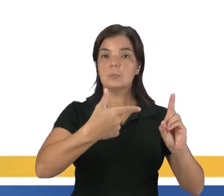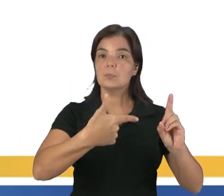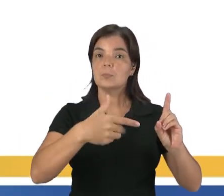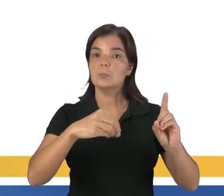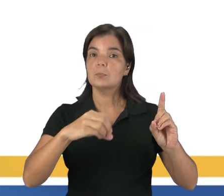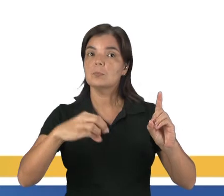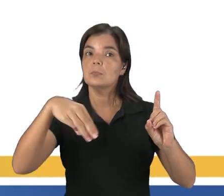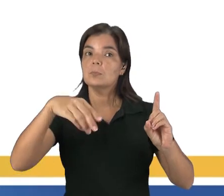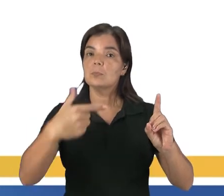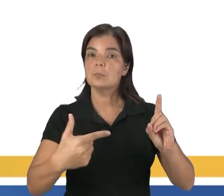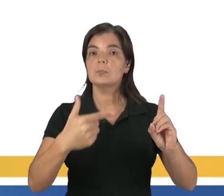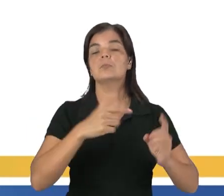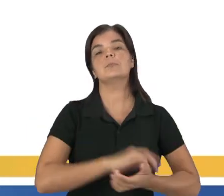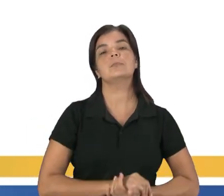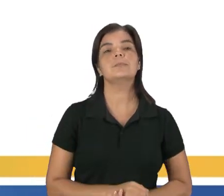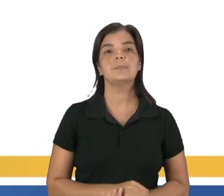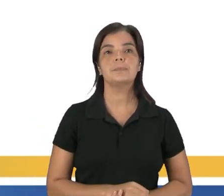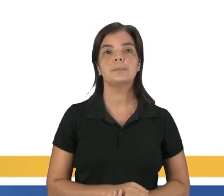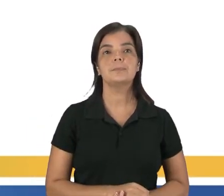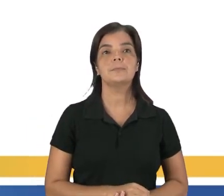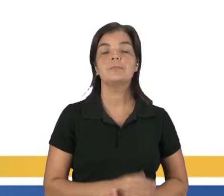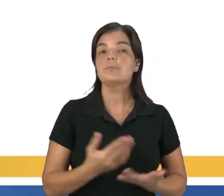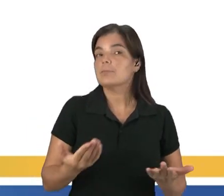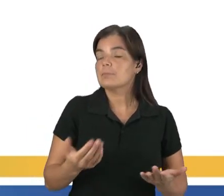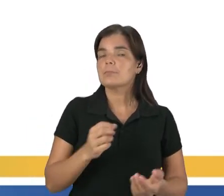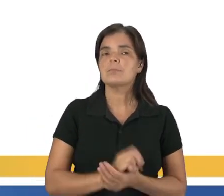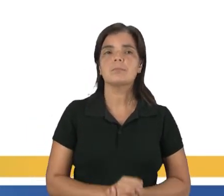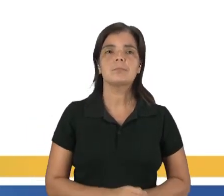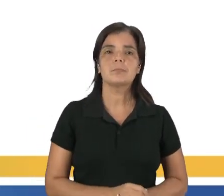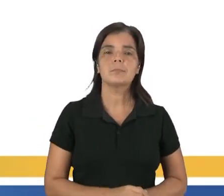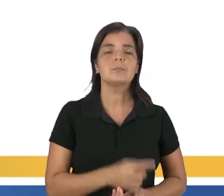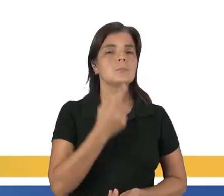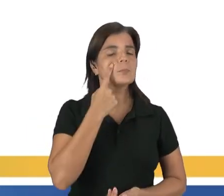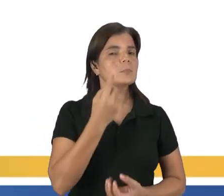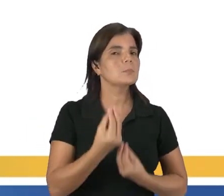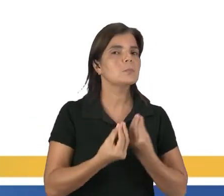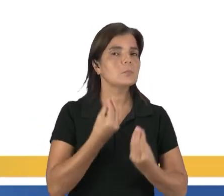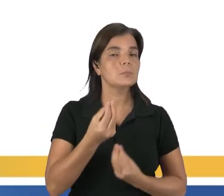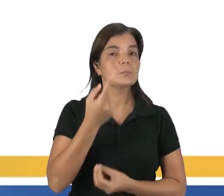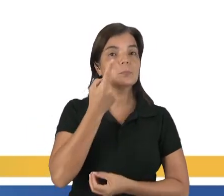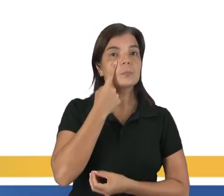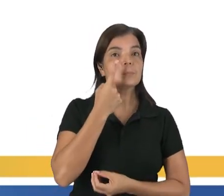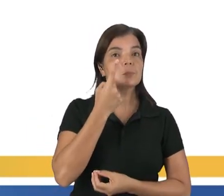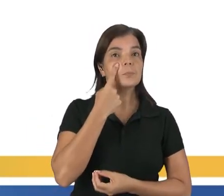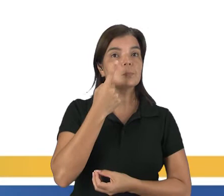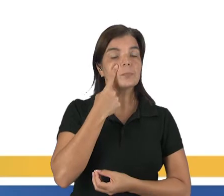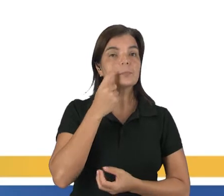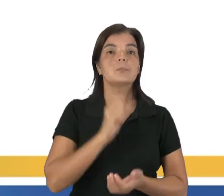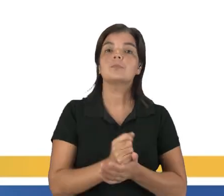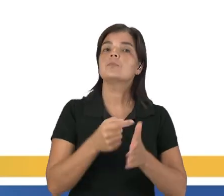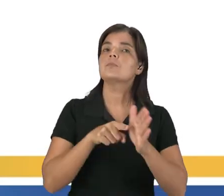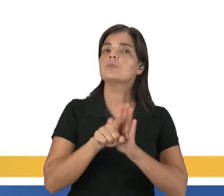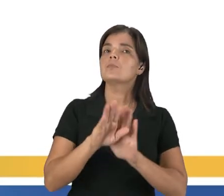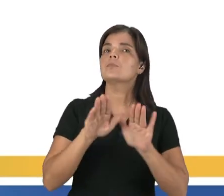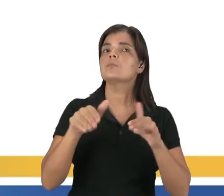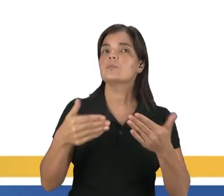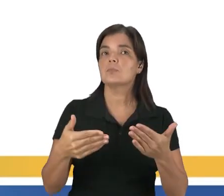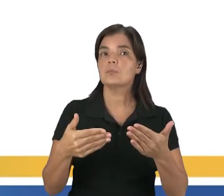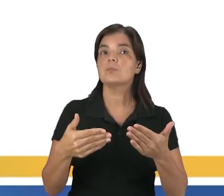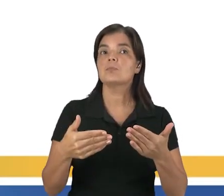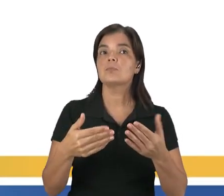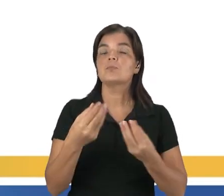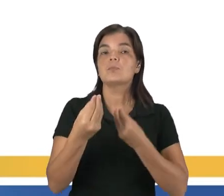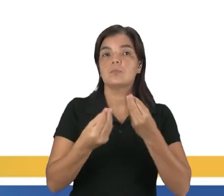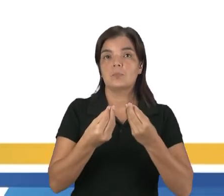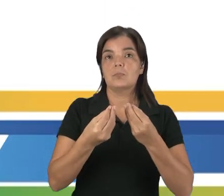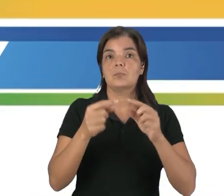letra D, 200 metros quadrados. Então, como é que eu indico? Você vai olhar o enunciado e ver de qual é a área que ele está trabalhando.